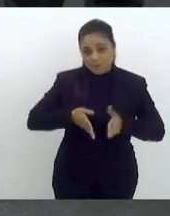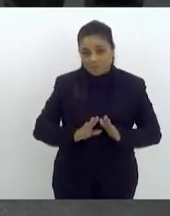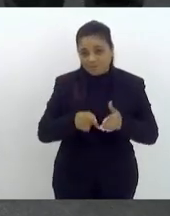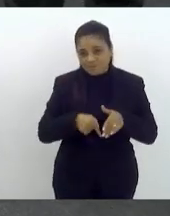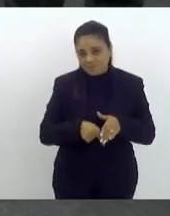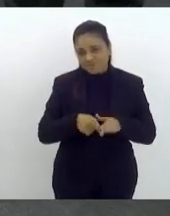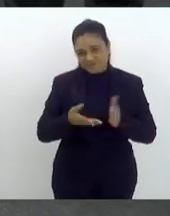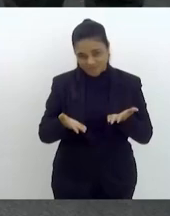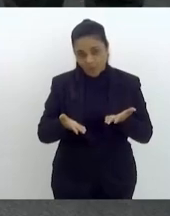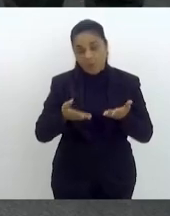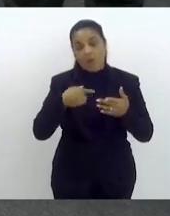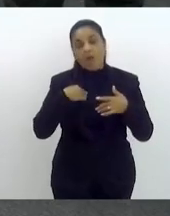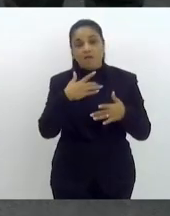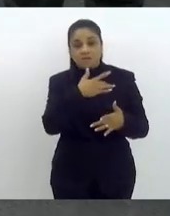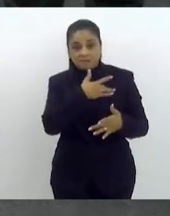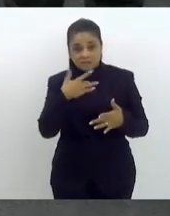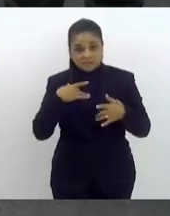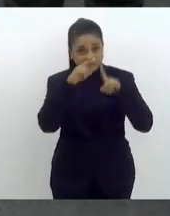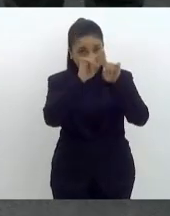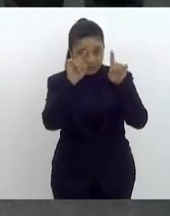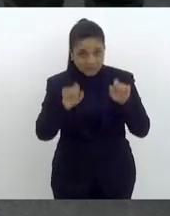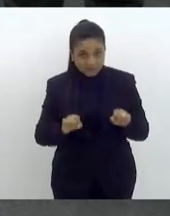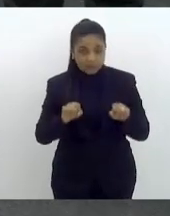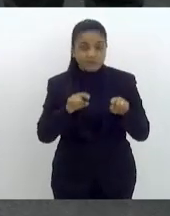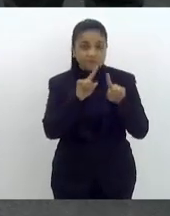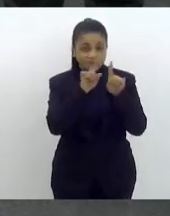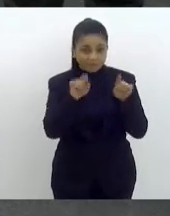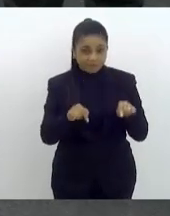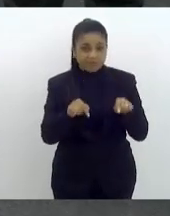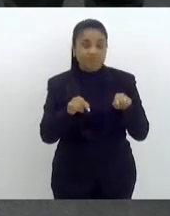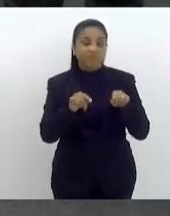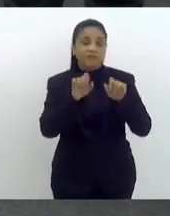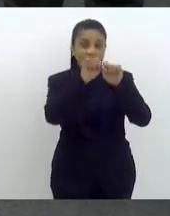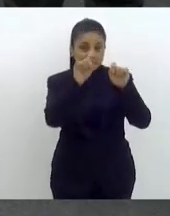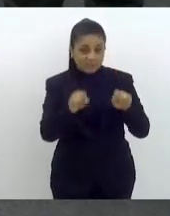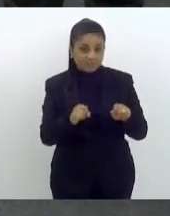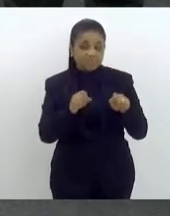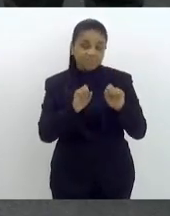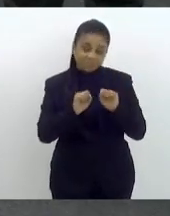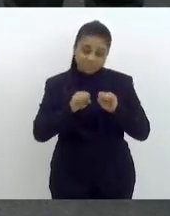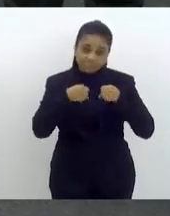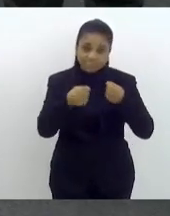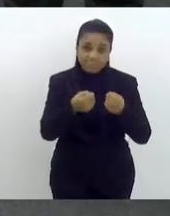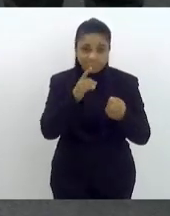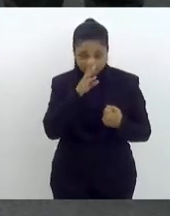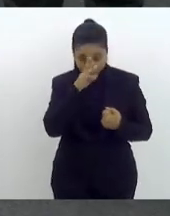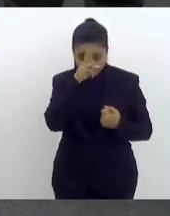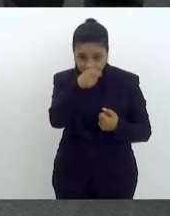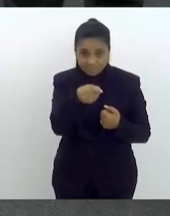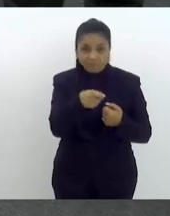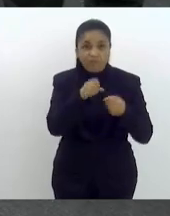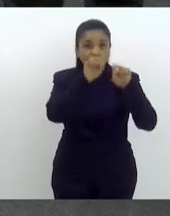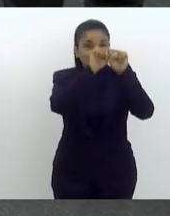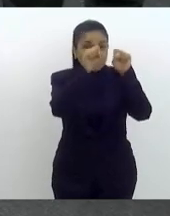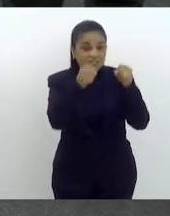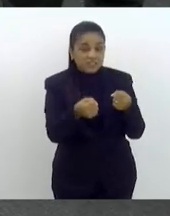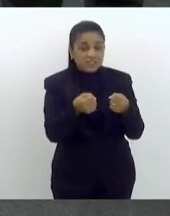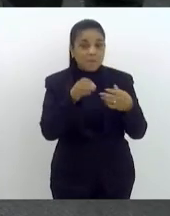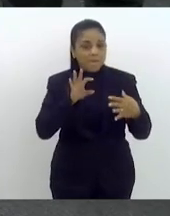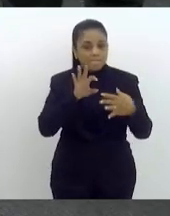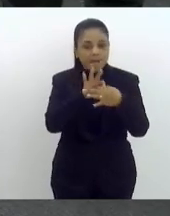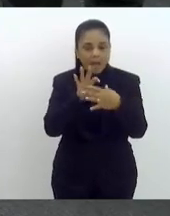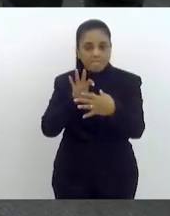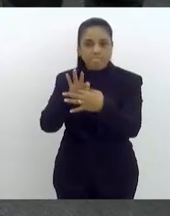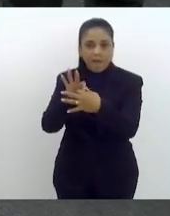que um sistema de saúde funciona fortalecido a gente precisa que todo o sistema funciona de maneira